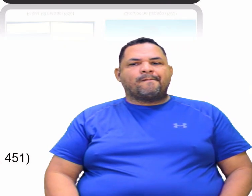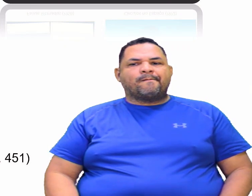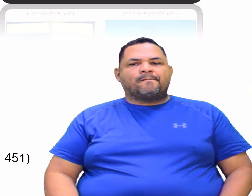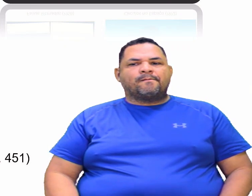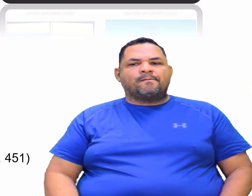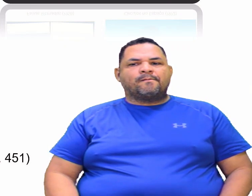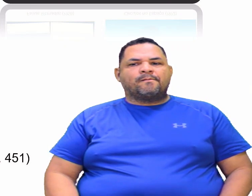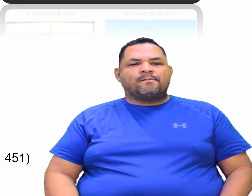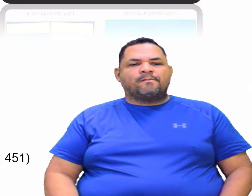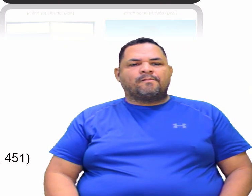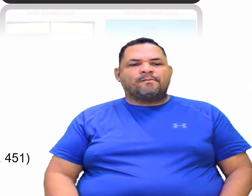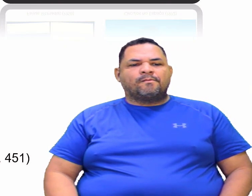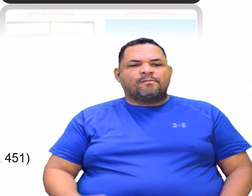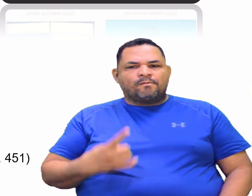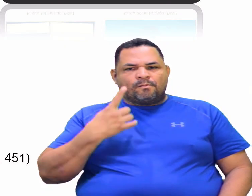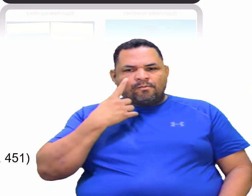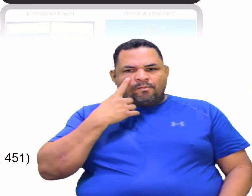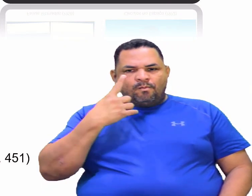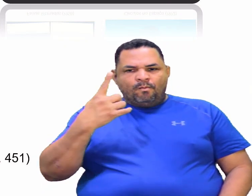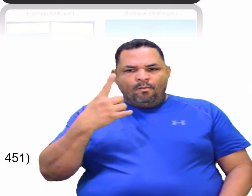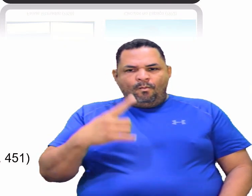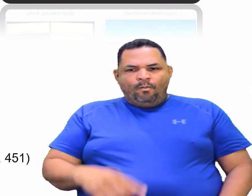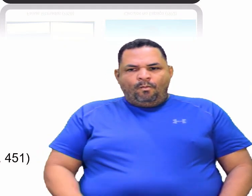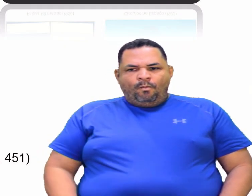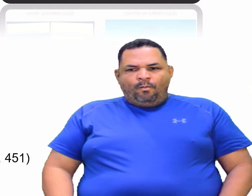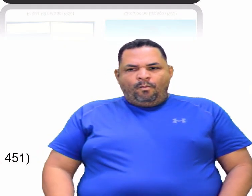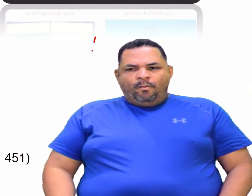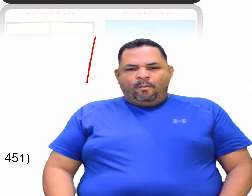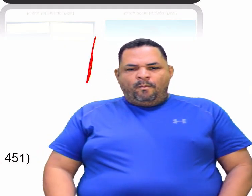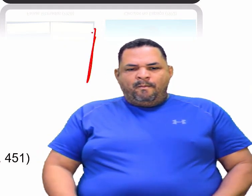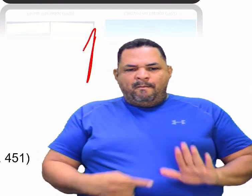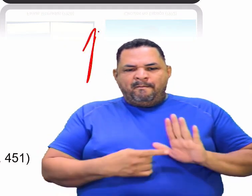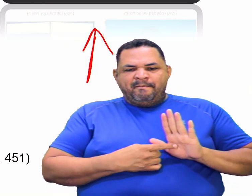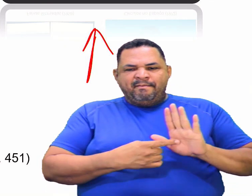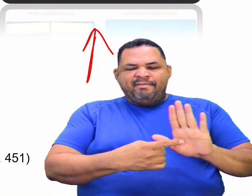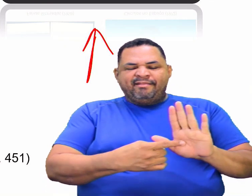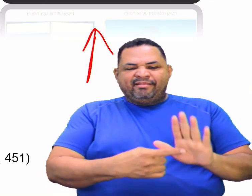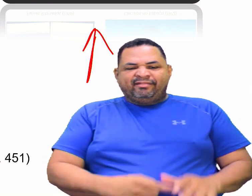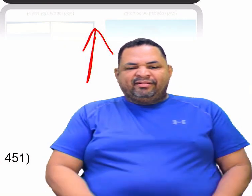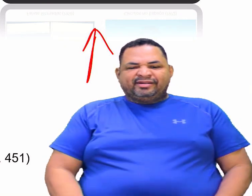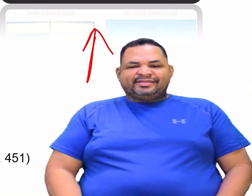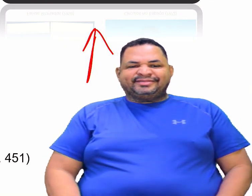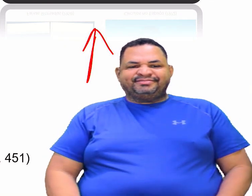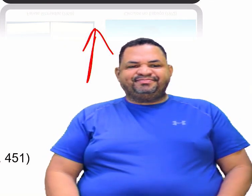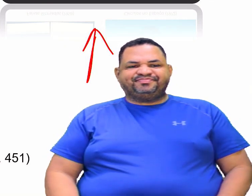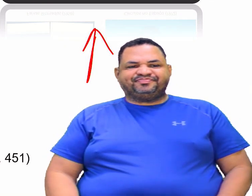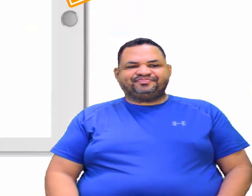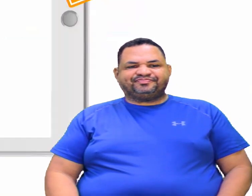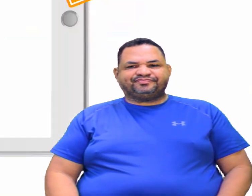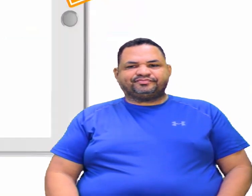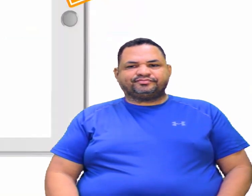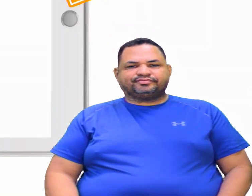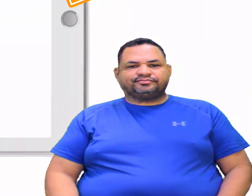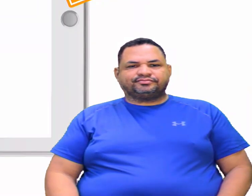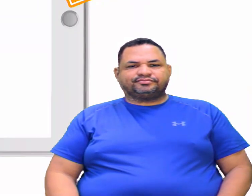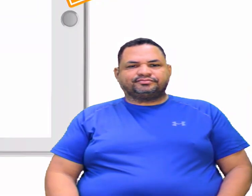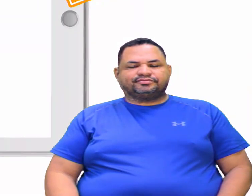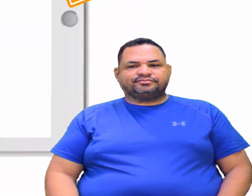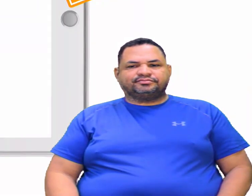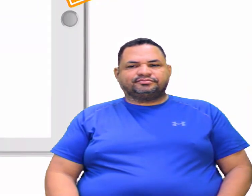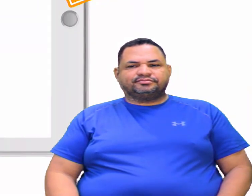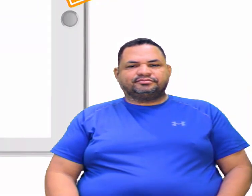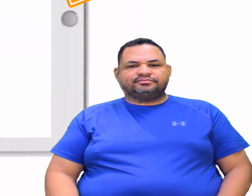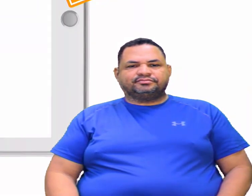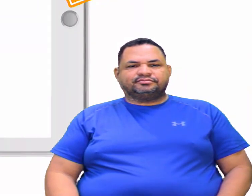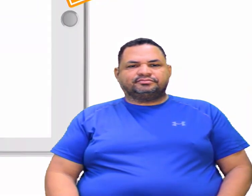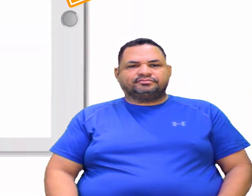né Estamos vendo aqui também essa amostra aqui essa obra e aí